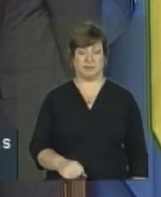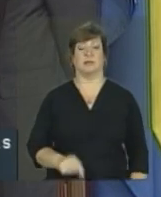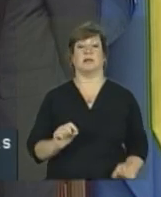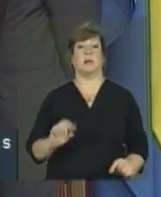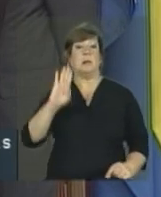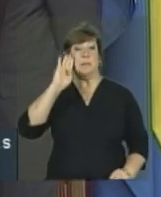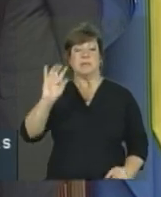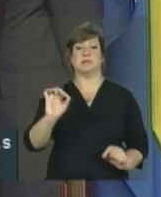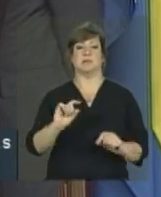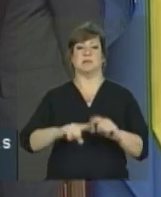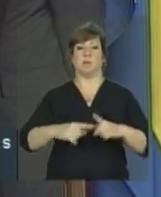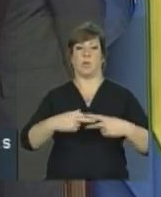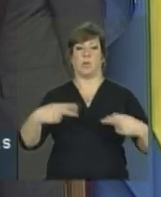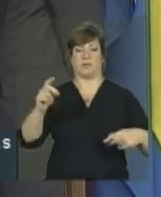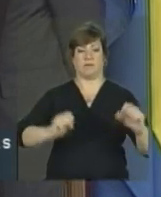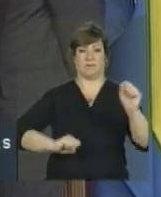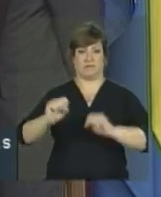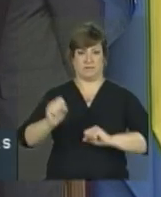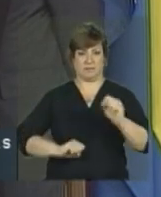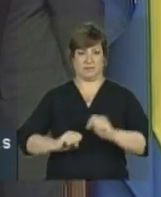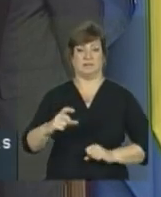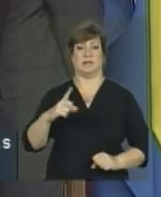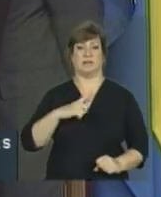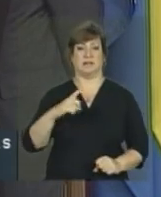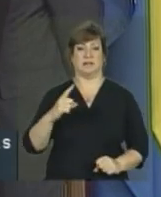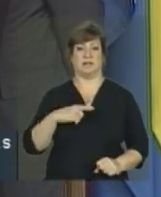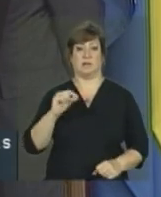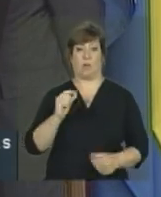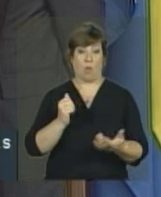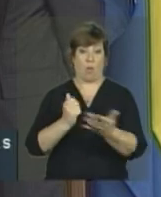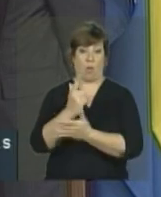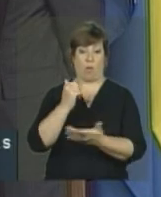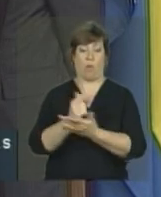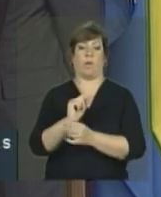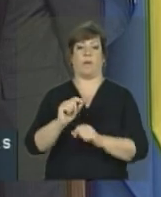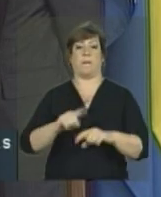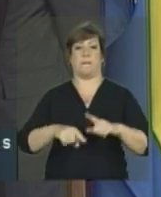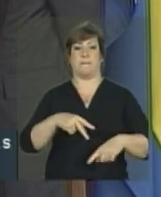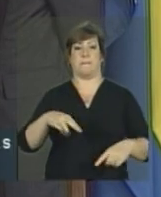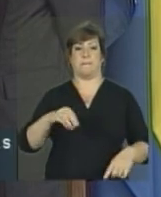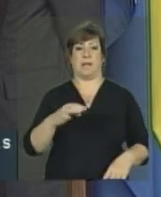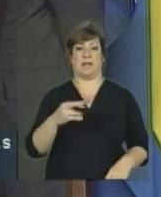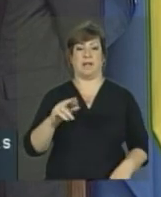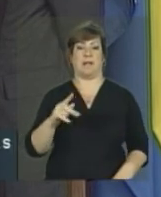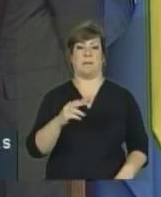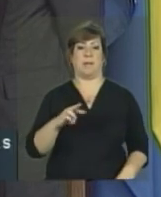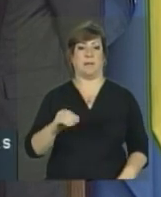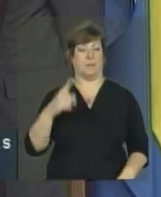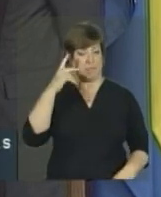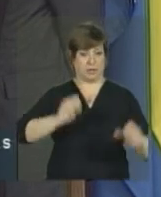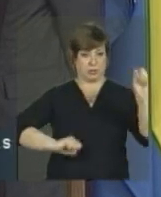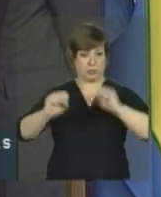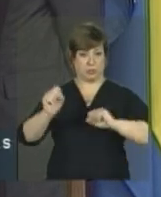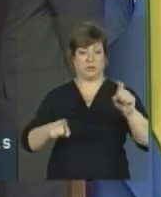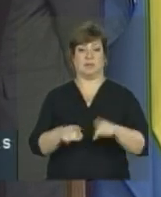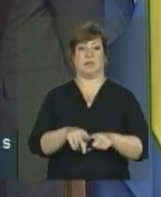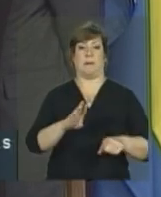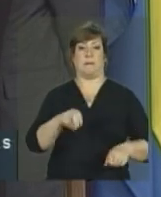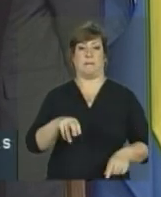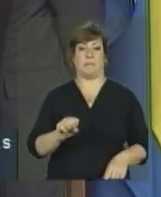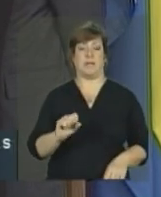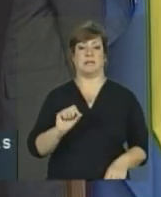Os principais produtos de importação são matérias-primas para a indústria,